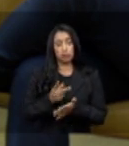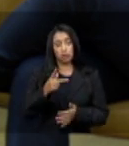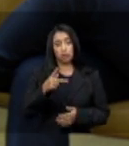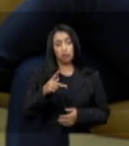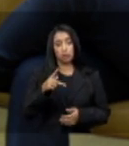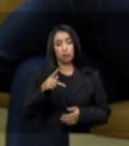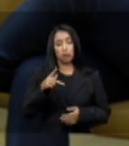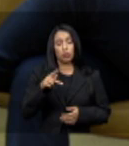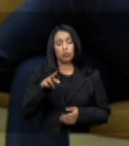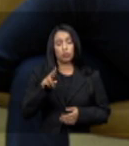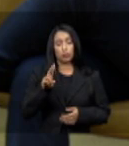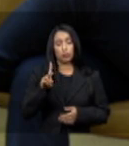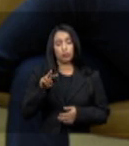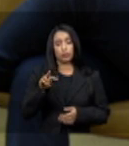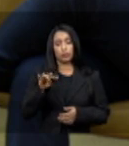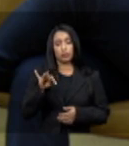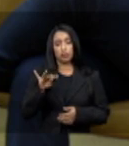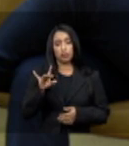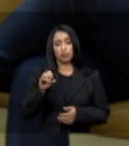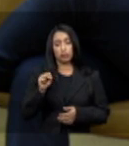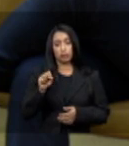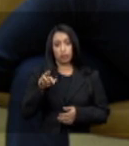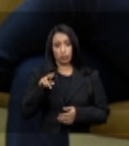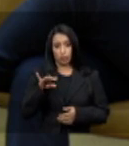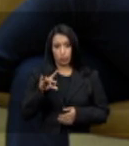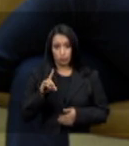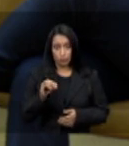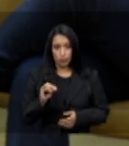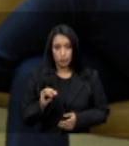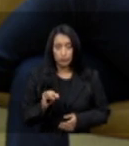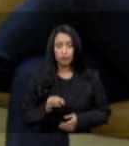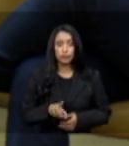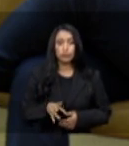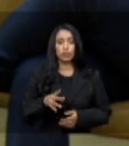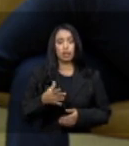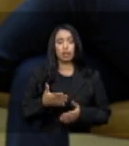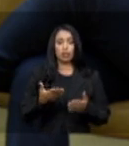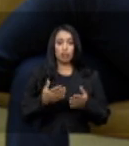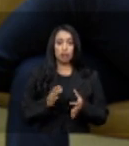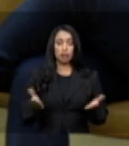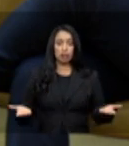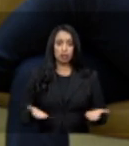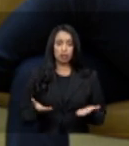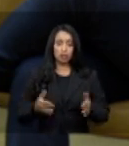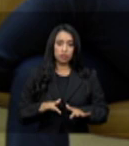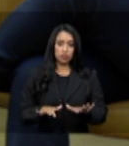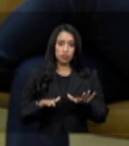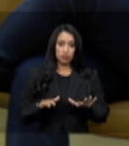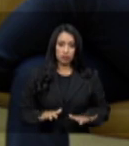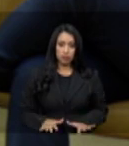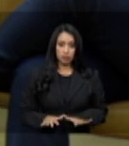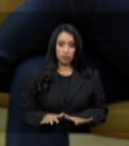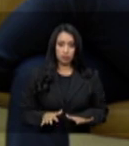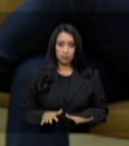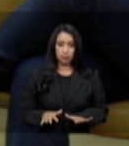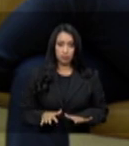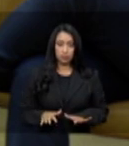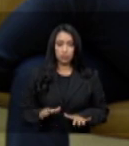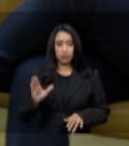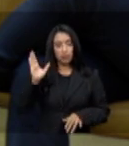provisórios inegavelmente netilmicina corelli agora me dirijo a vossas excelências em sua integralidade aqui no plenário a